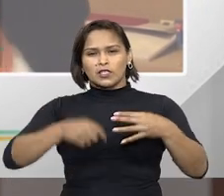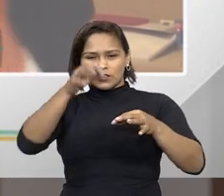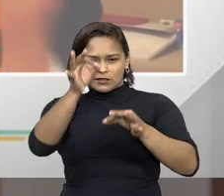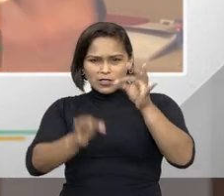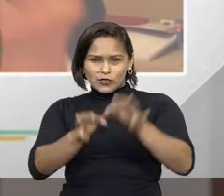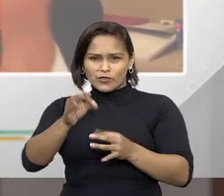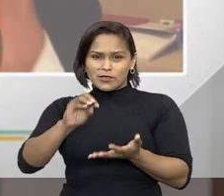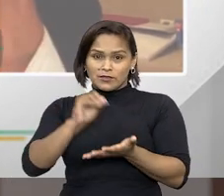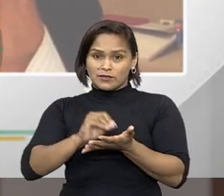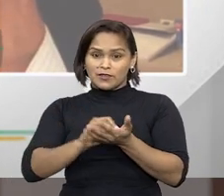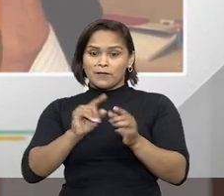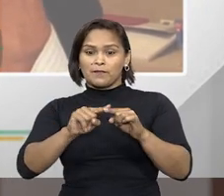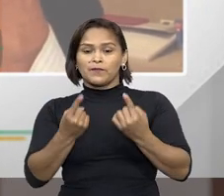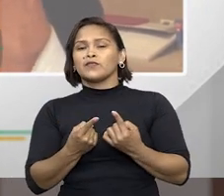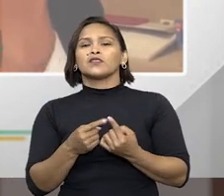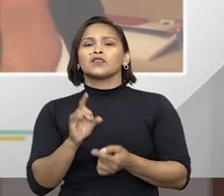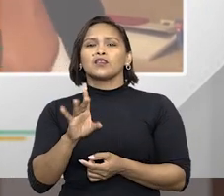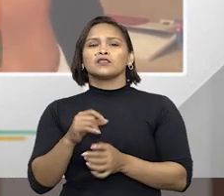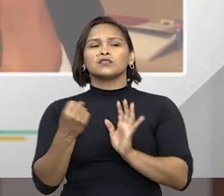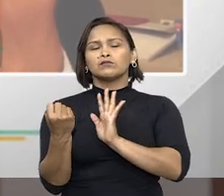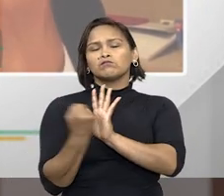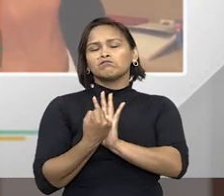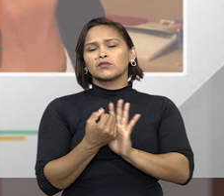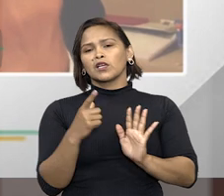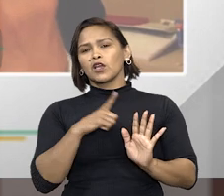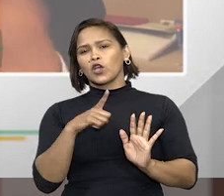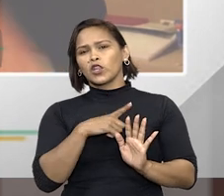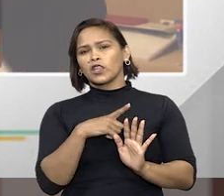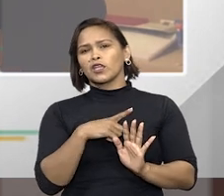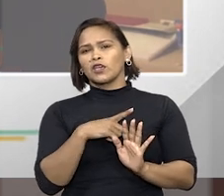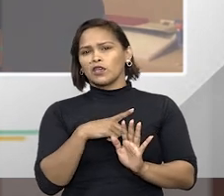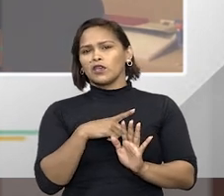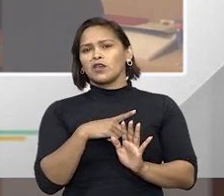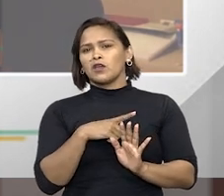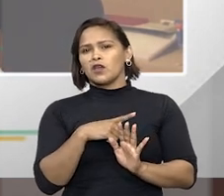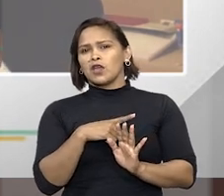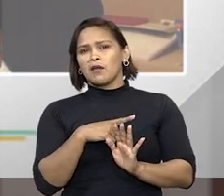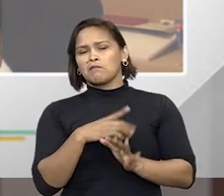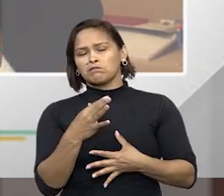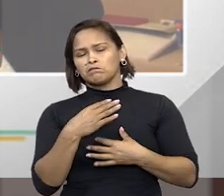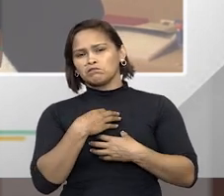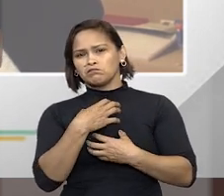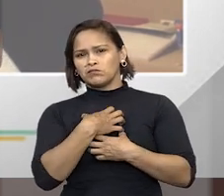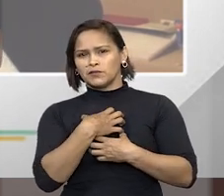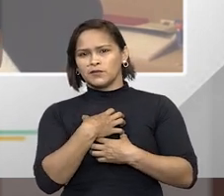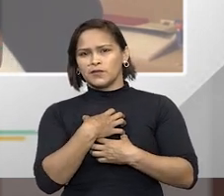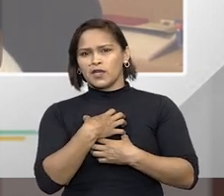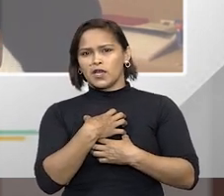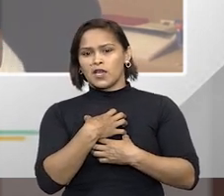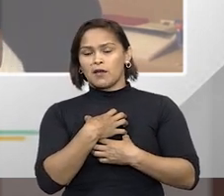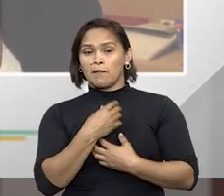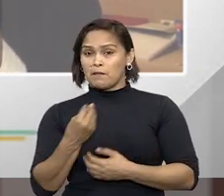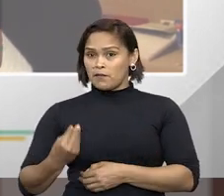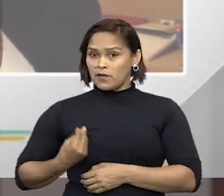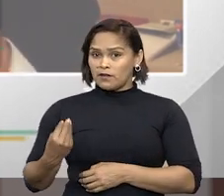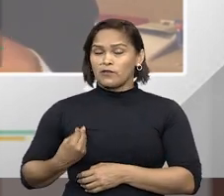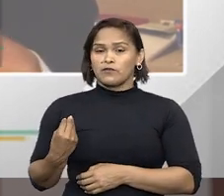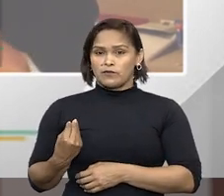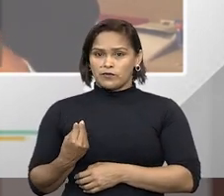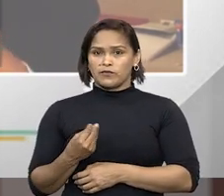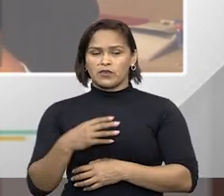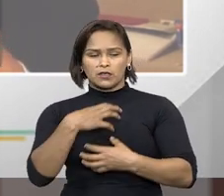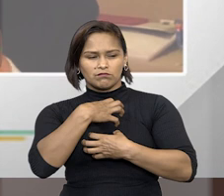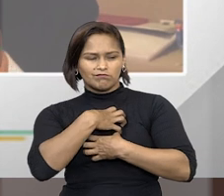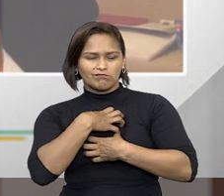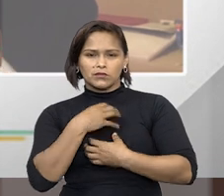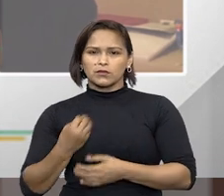Então, esse é o registro que eu tenho, assim, isso, muito tocante para a minha alma, para a minha vida.